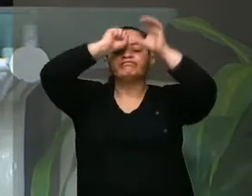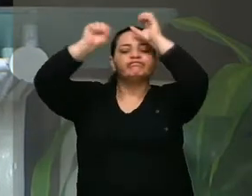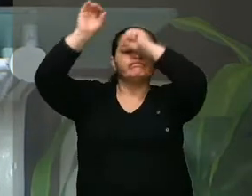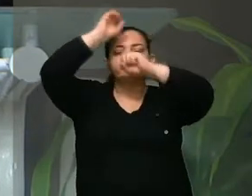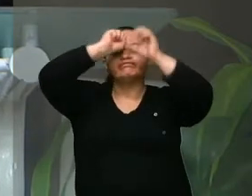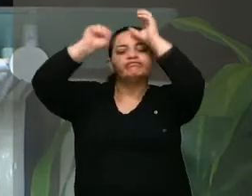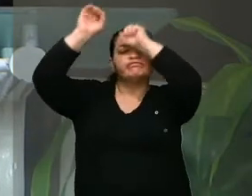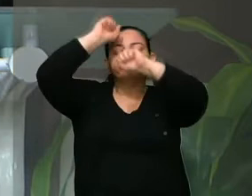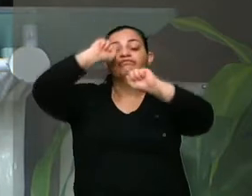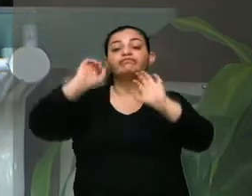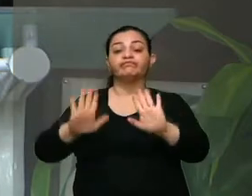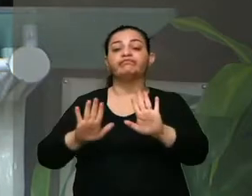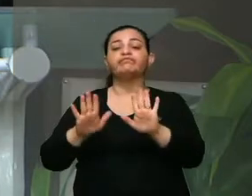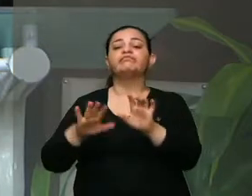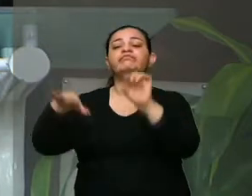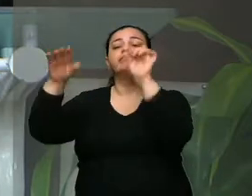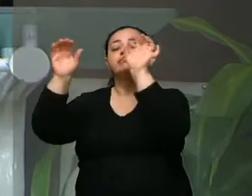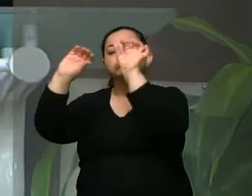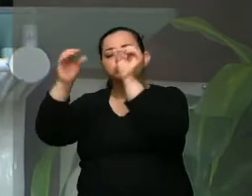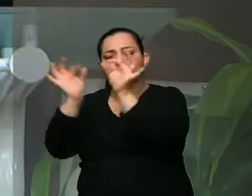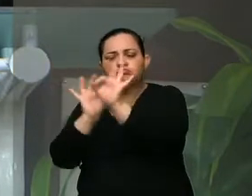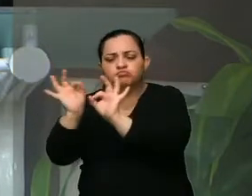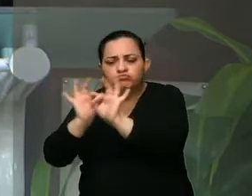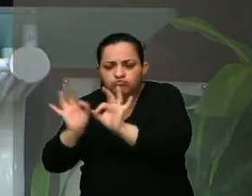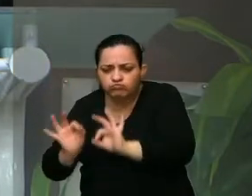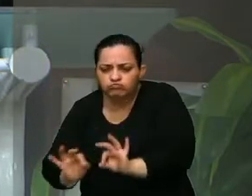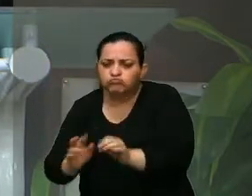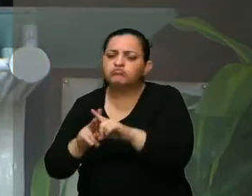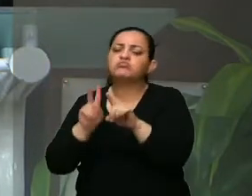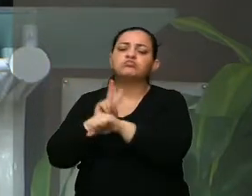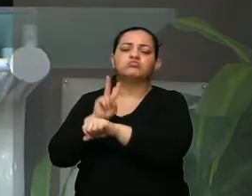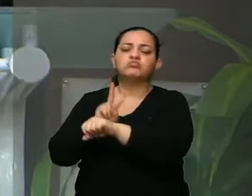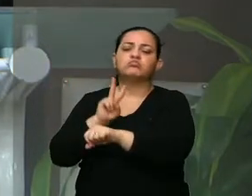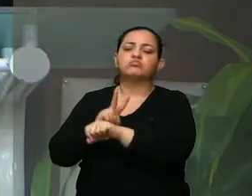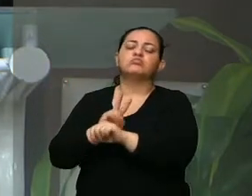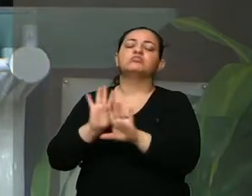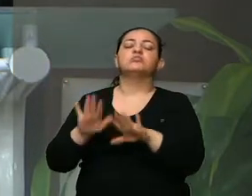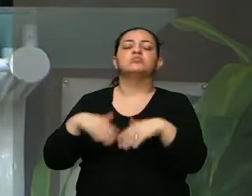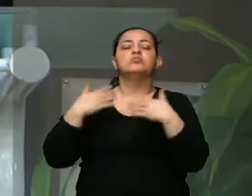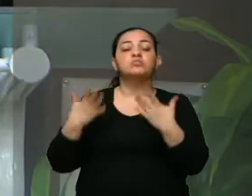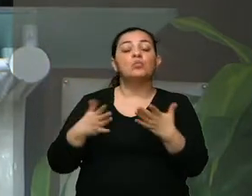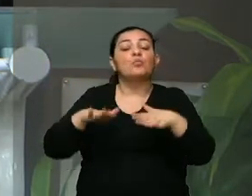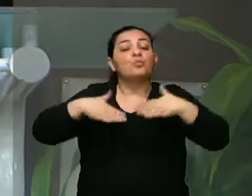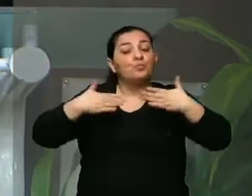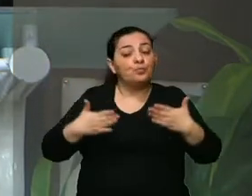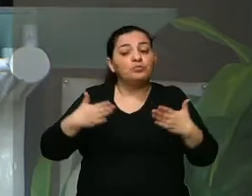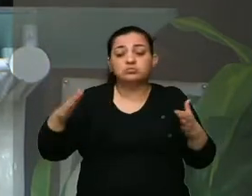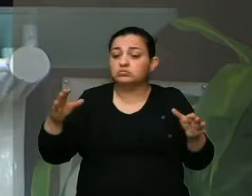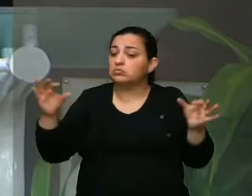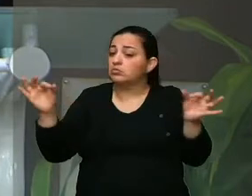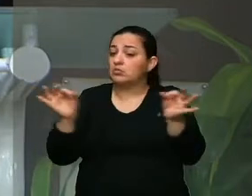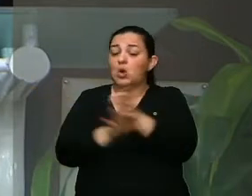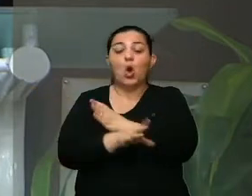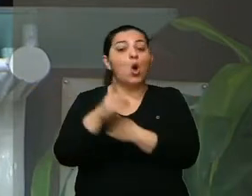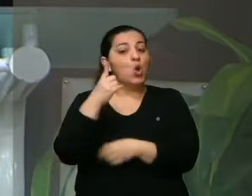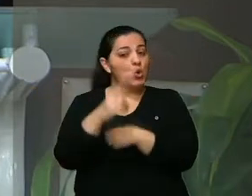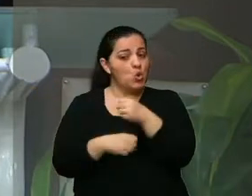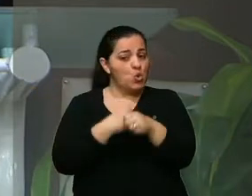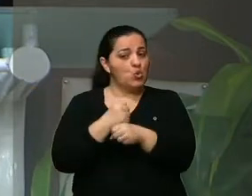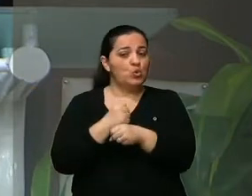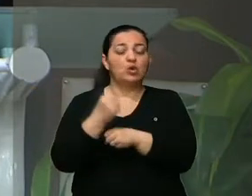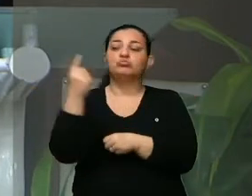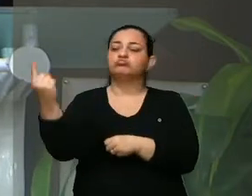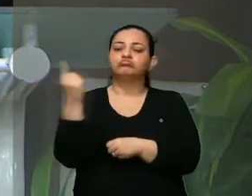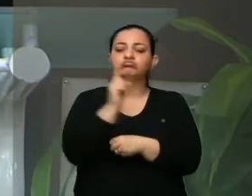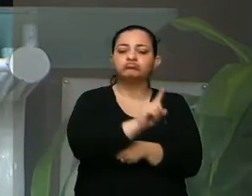e sendo purificada sendo cuidadas quando venceu o tempo uma